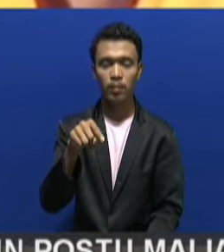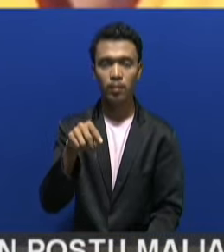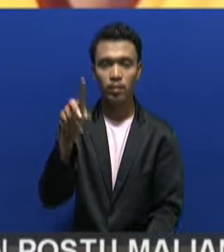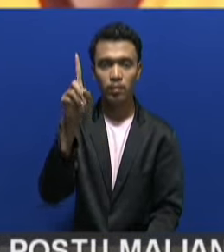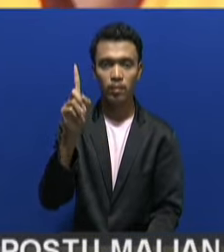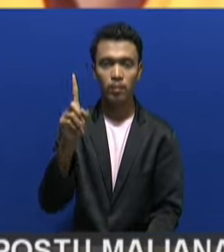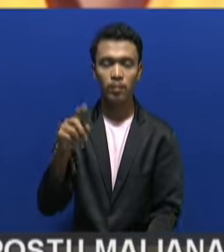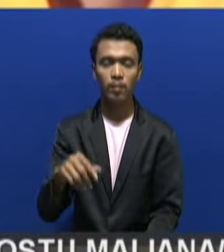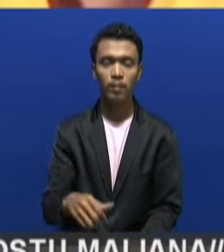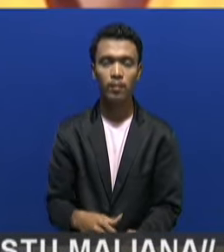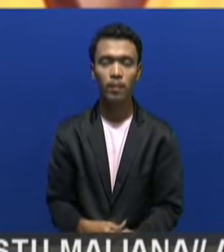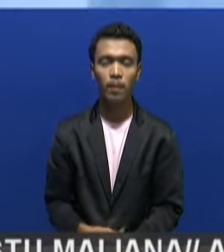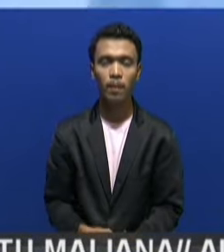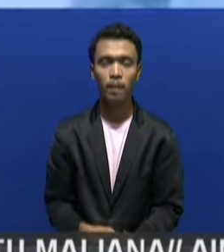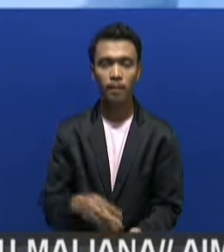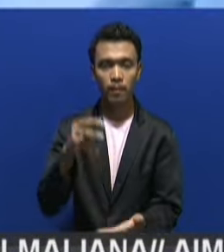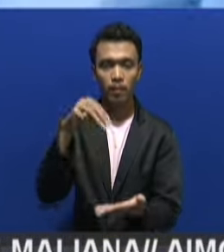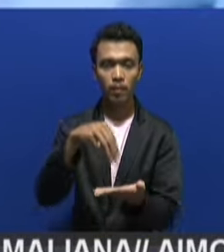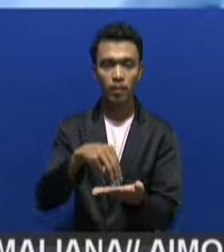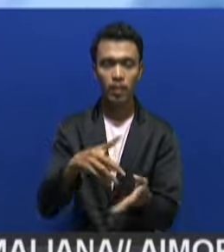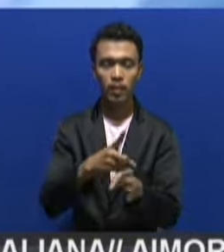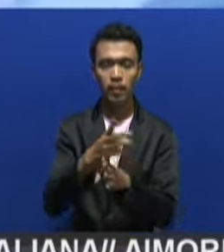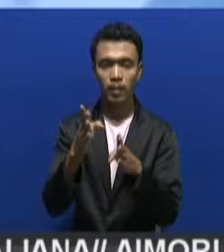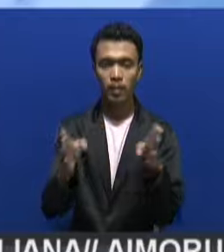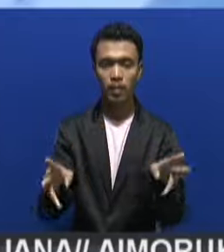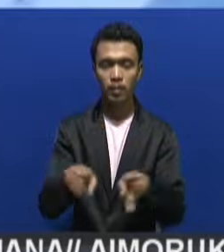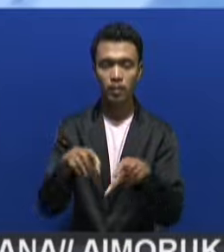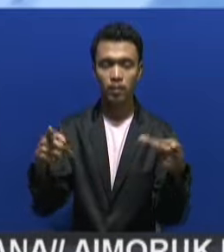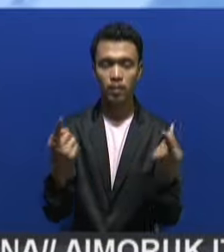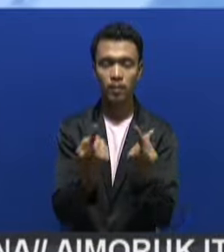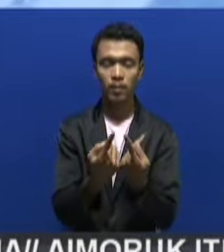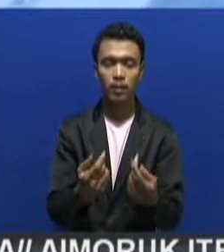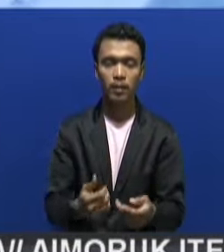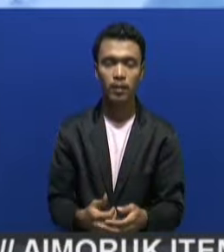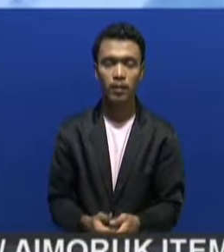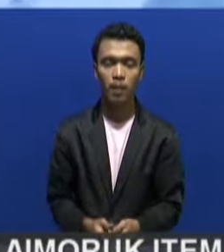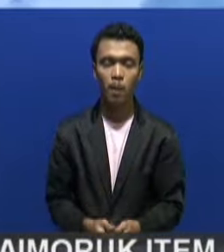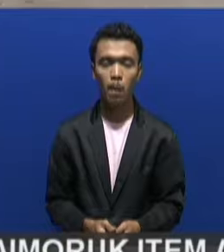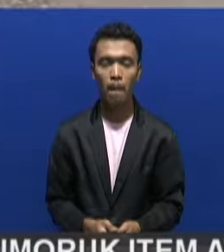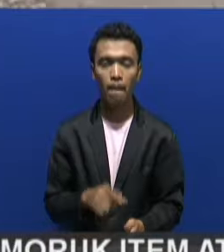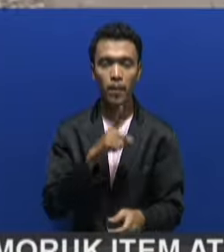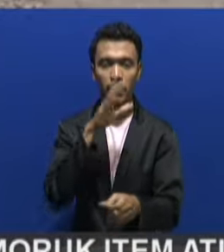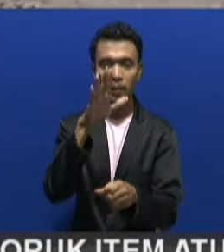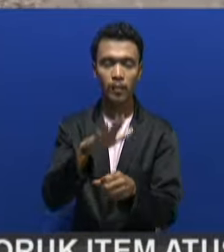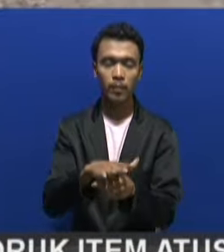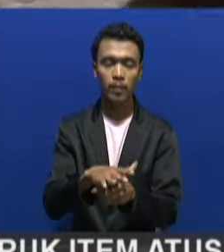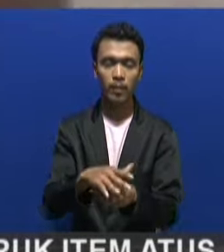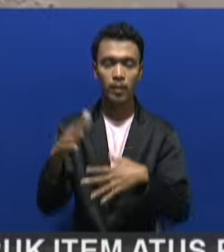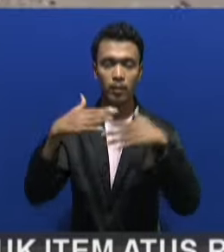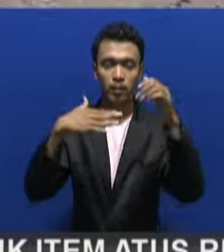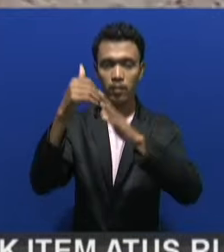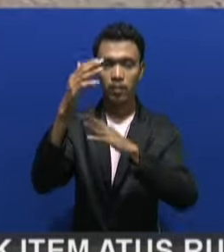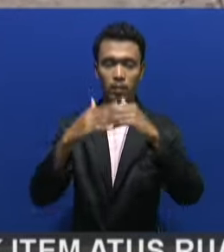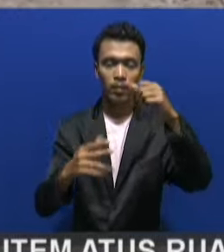2.1 e tal, milhões. Diretor Companhia Gwipin International Group, Zeng promete. Construção